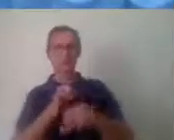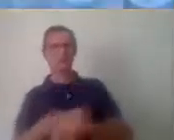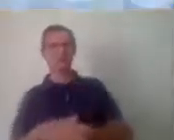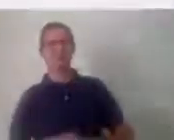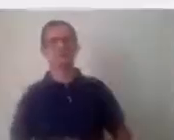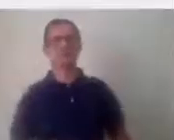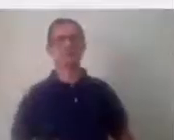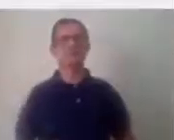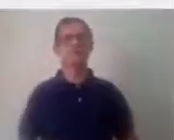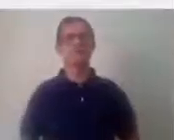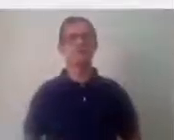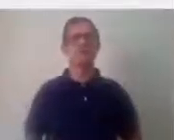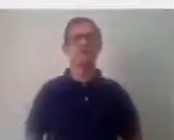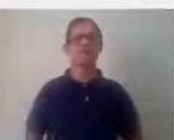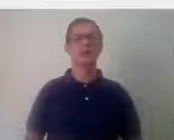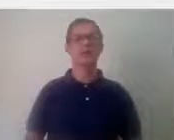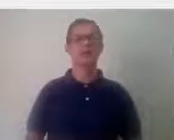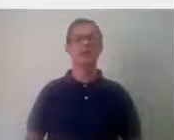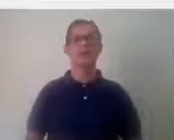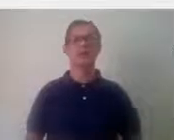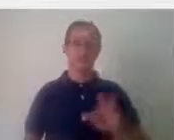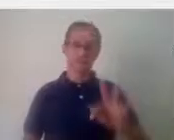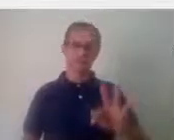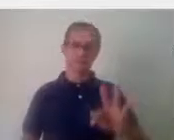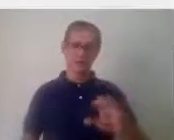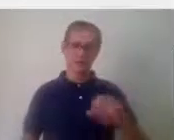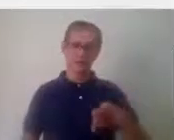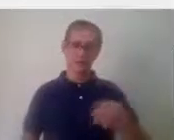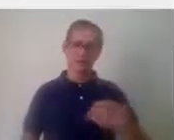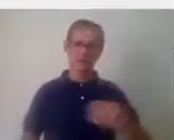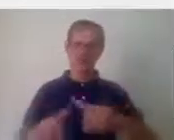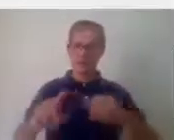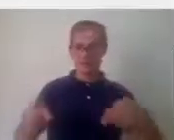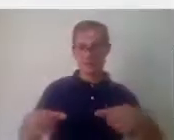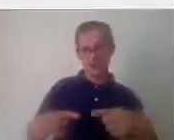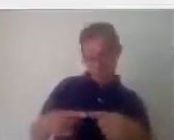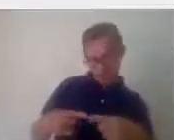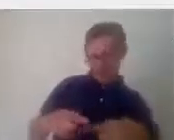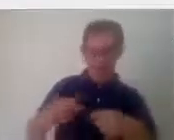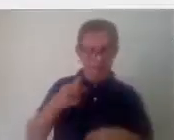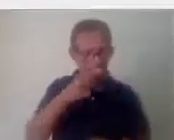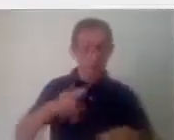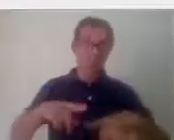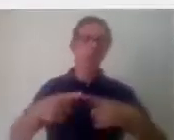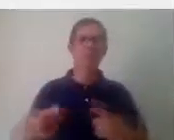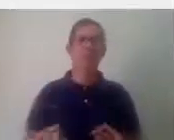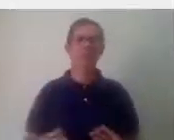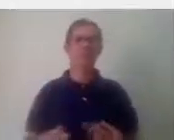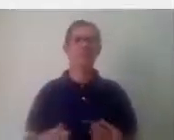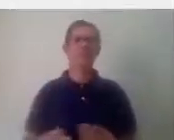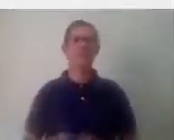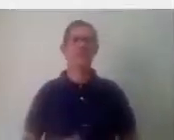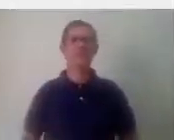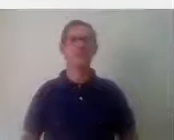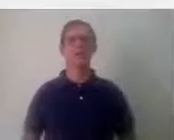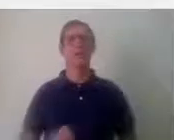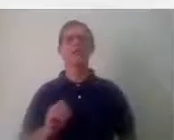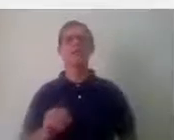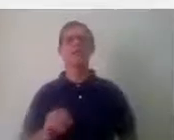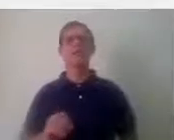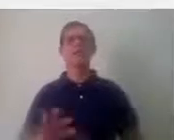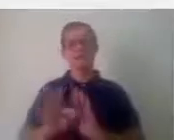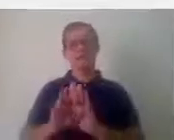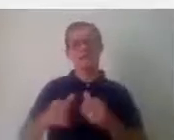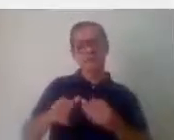quadro. Se f é contínua nesse retângulo, e aí você pode falar assim, professora, que notação é essa